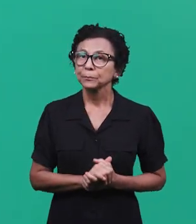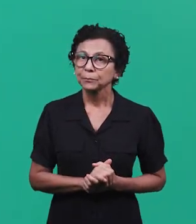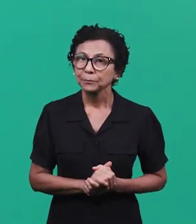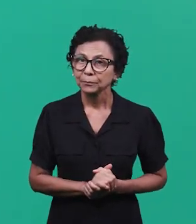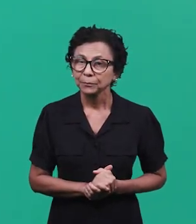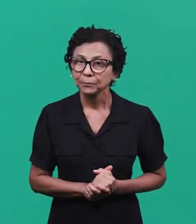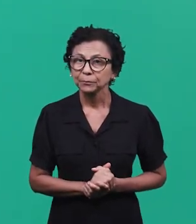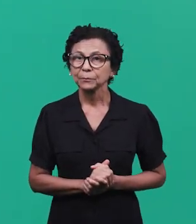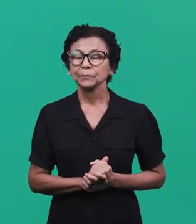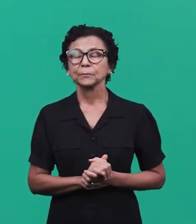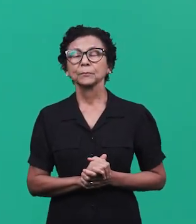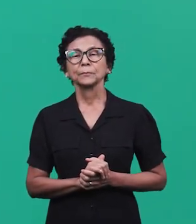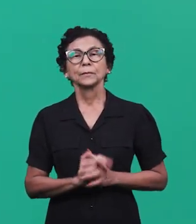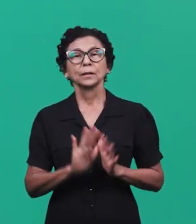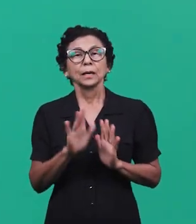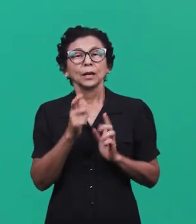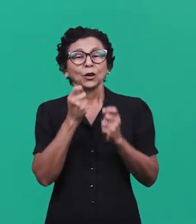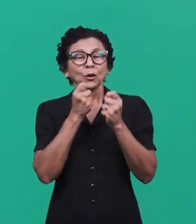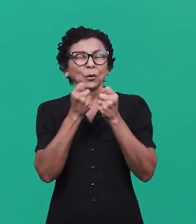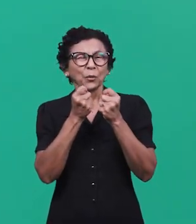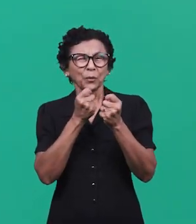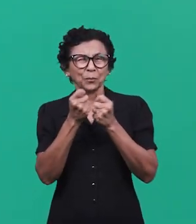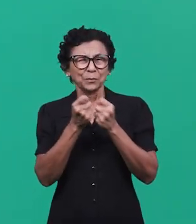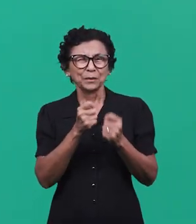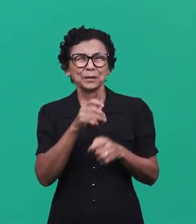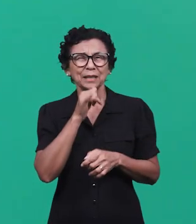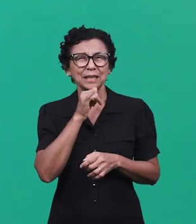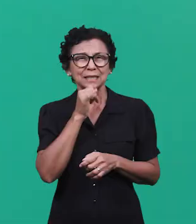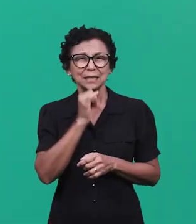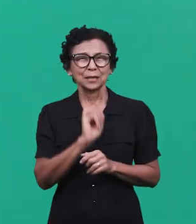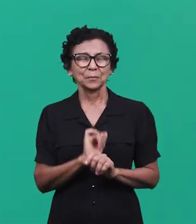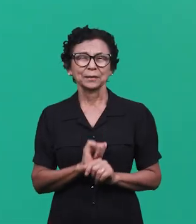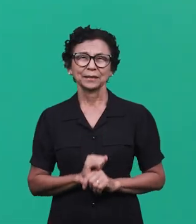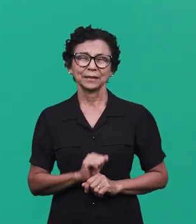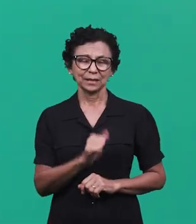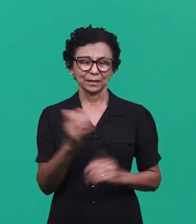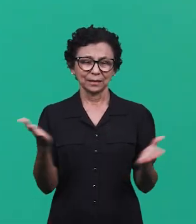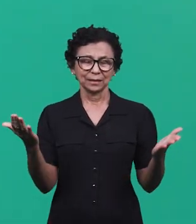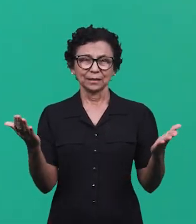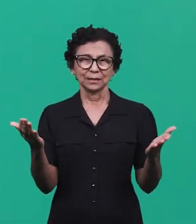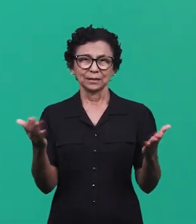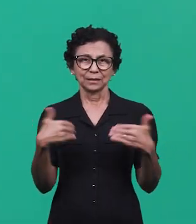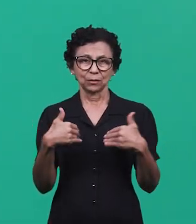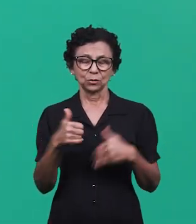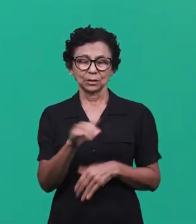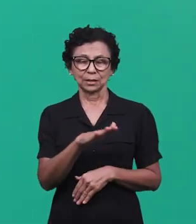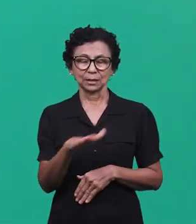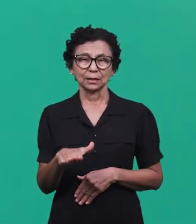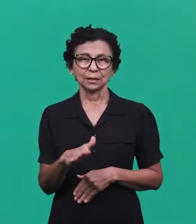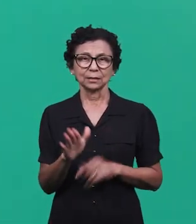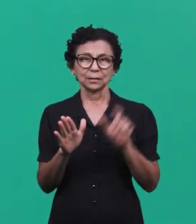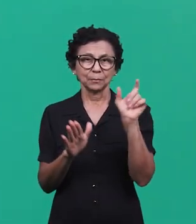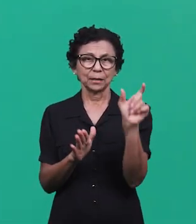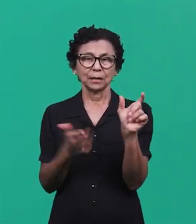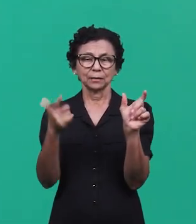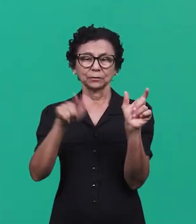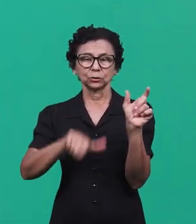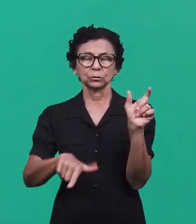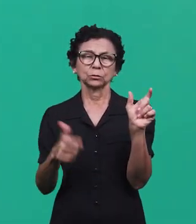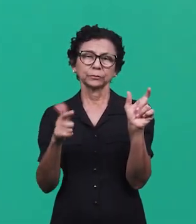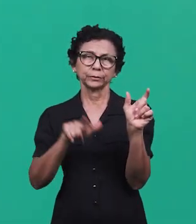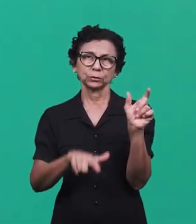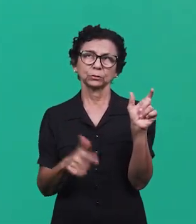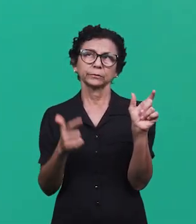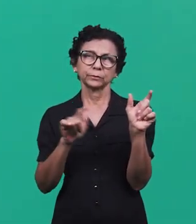de ecolalia, ou seja, sabe aquela criança ou adulto que repete a mesma palavra várias vezes ou a mesma